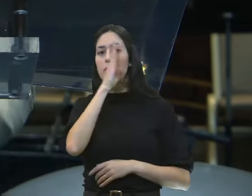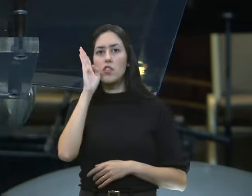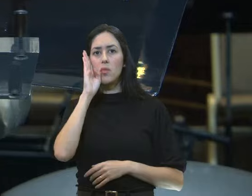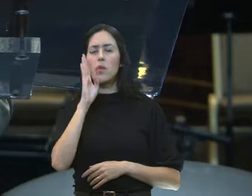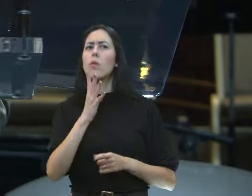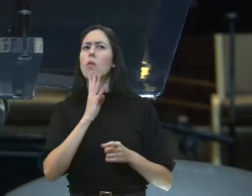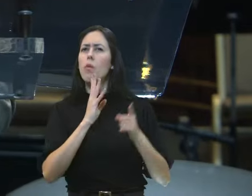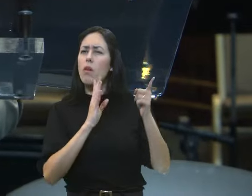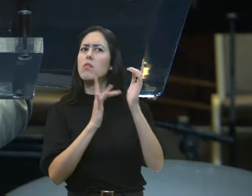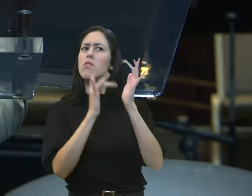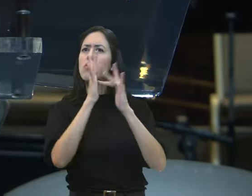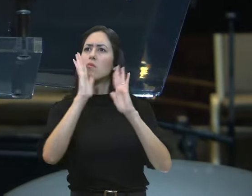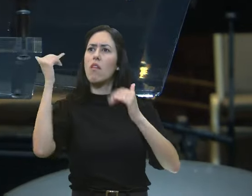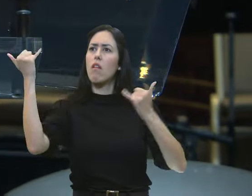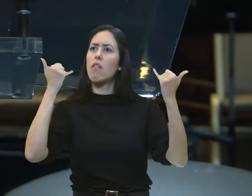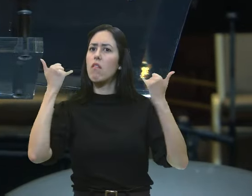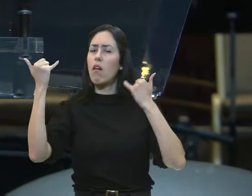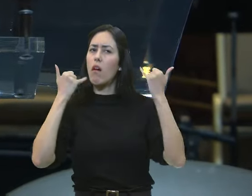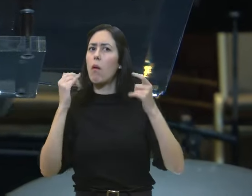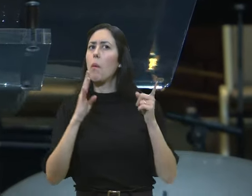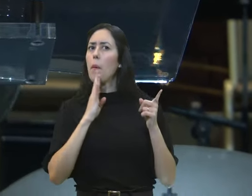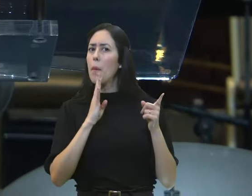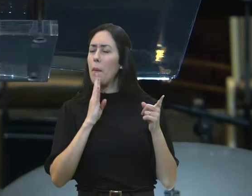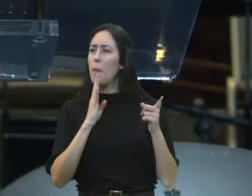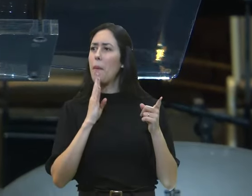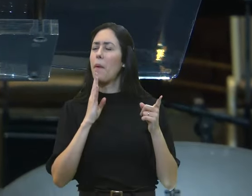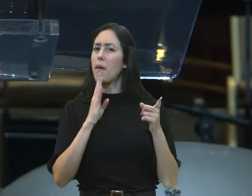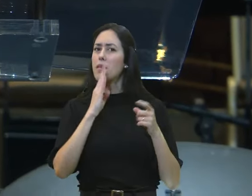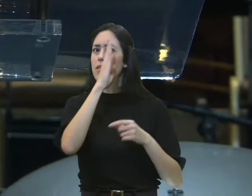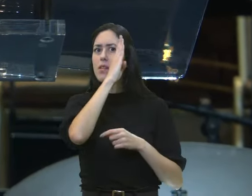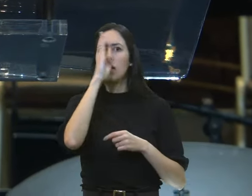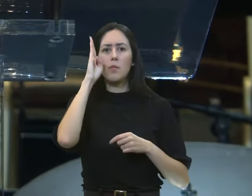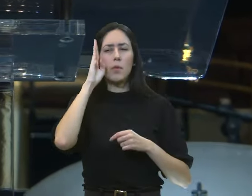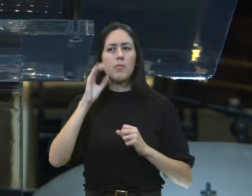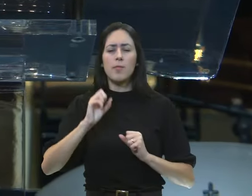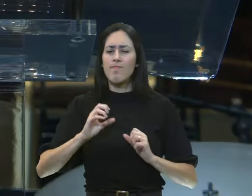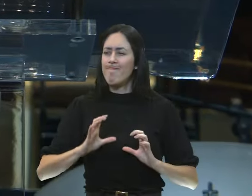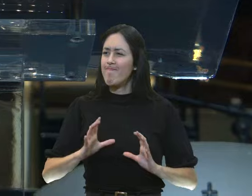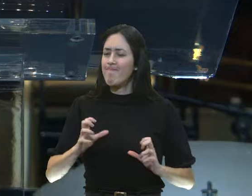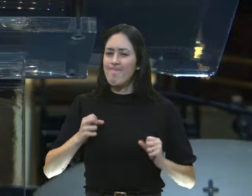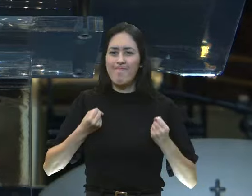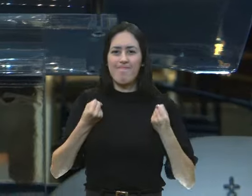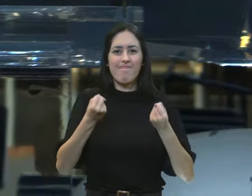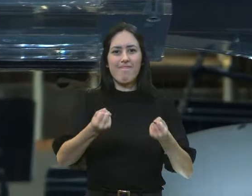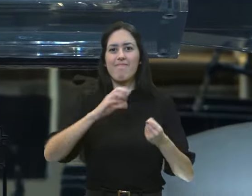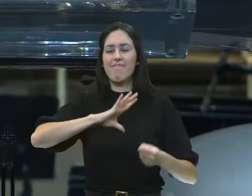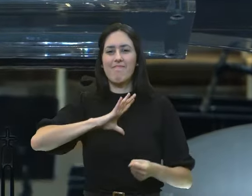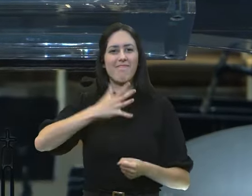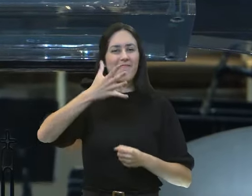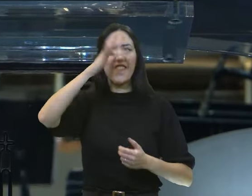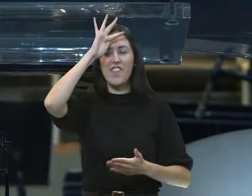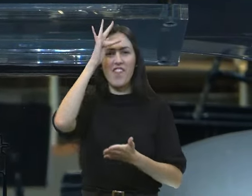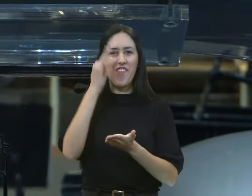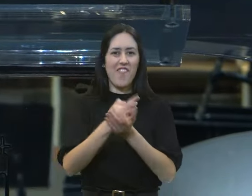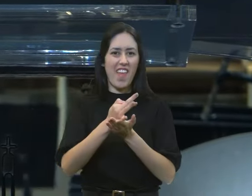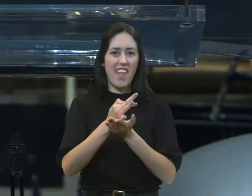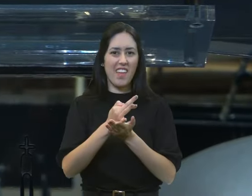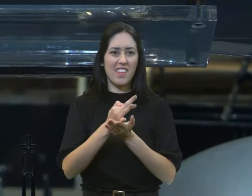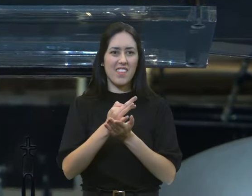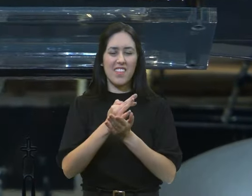E por ter ouvido, ele se enche de ousadia e de fé. Eu não sei onde ele